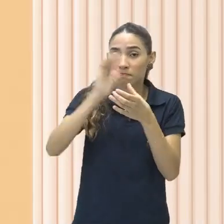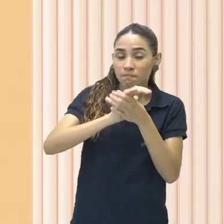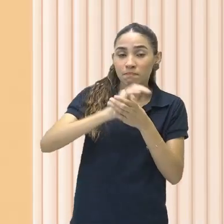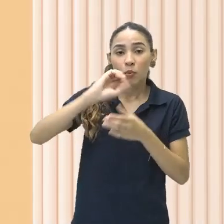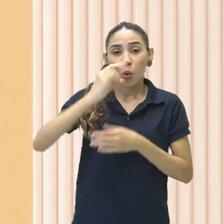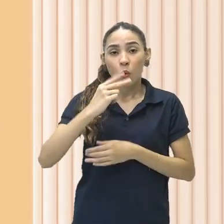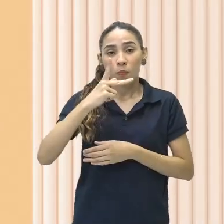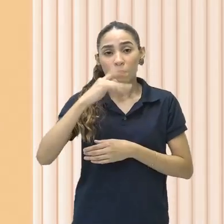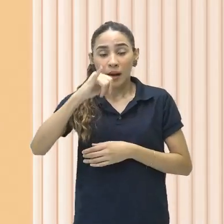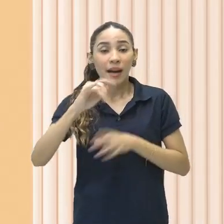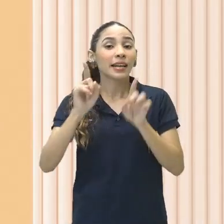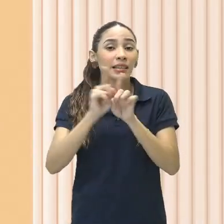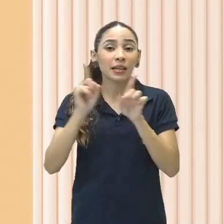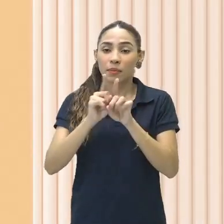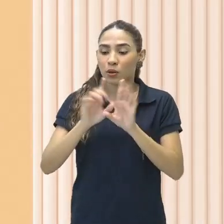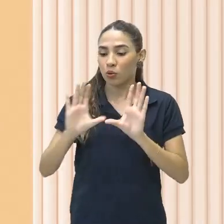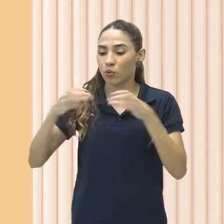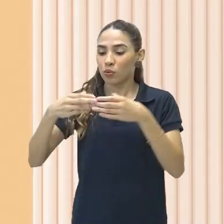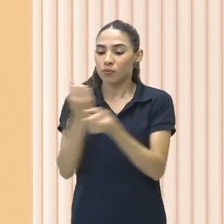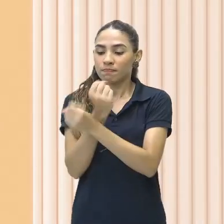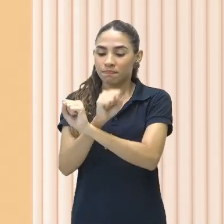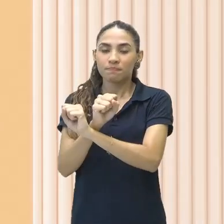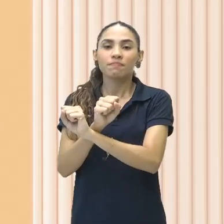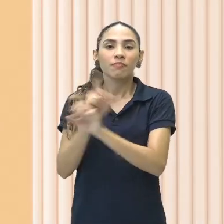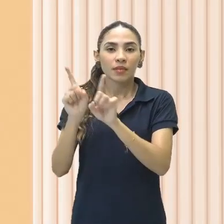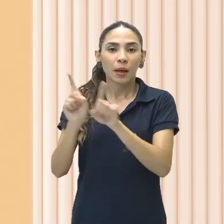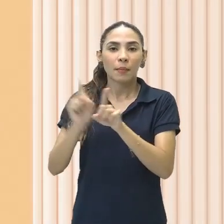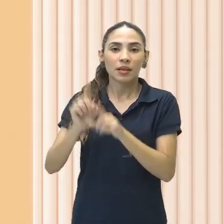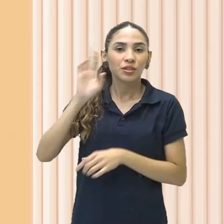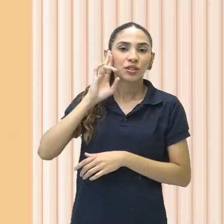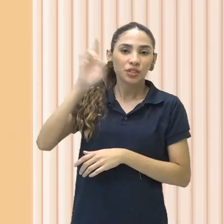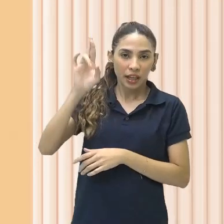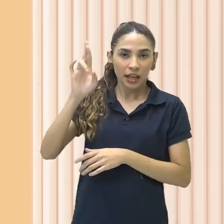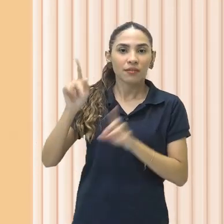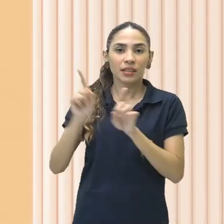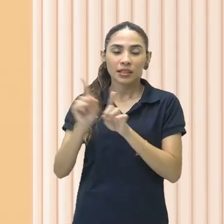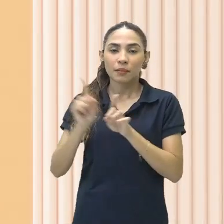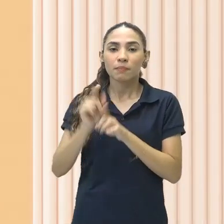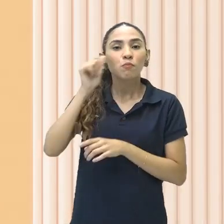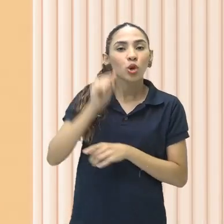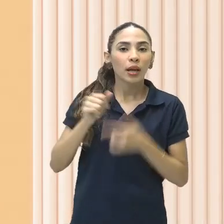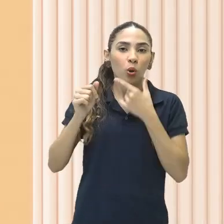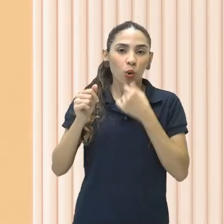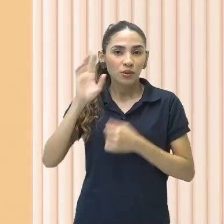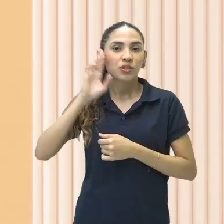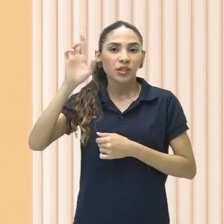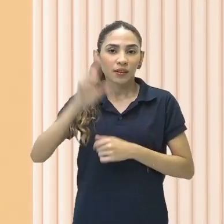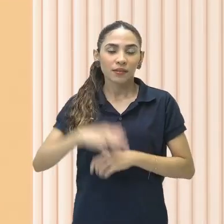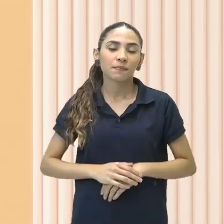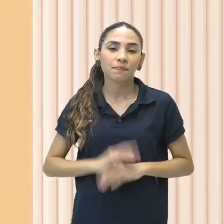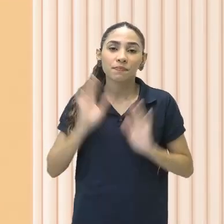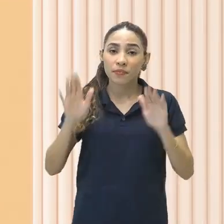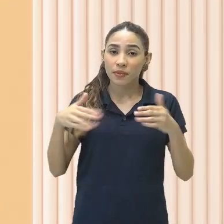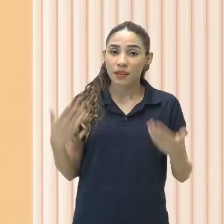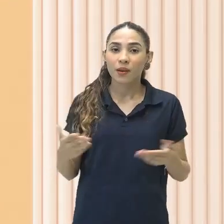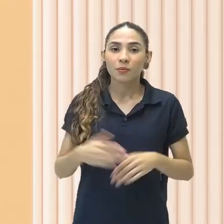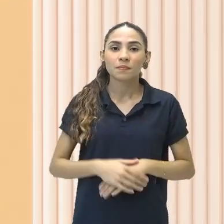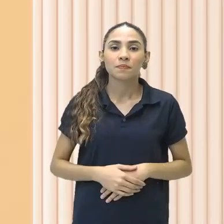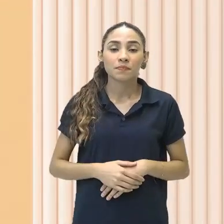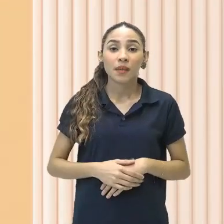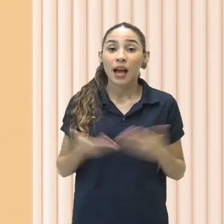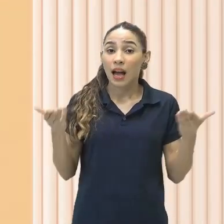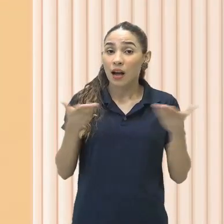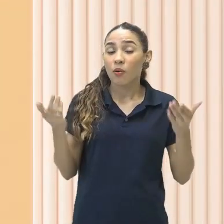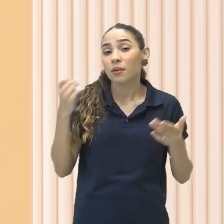as escravizadas, né, estavam ali sob o jugo do seu senhor e também da sua senhora, certo? Então, vamos